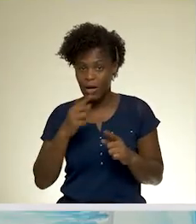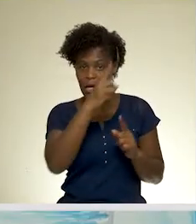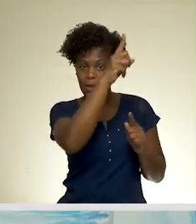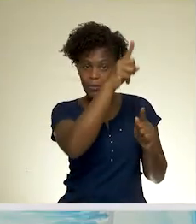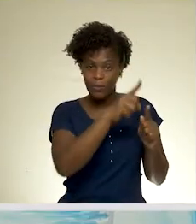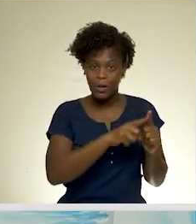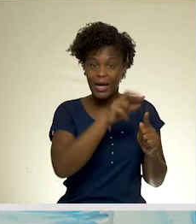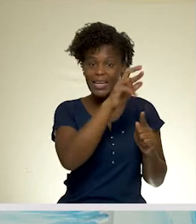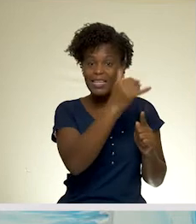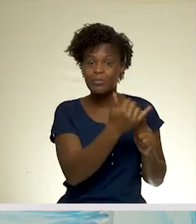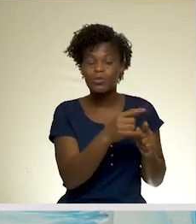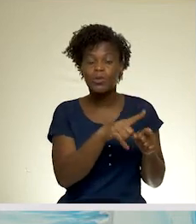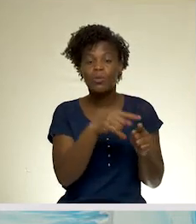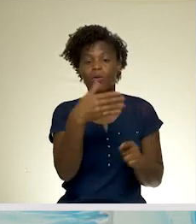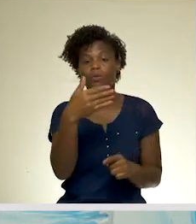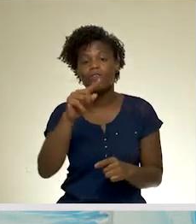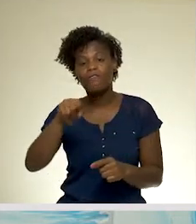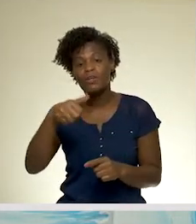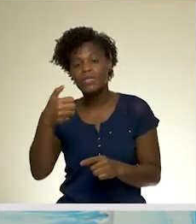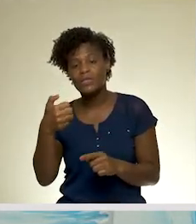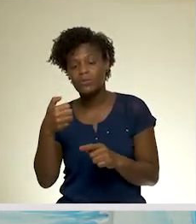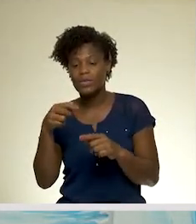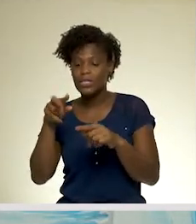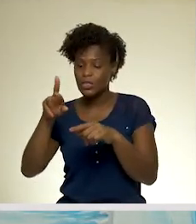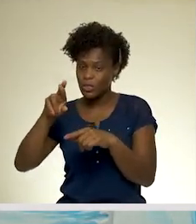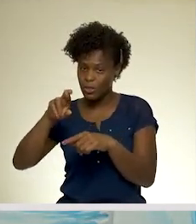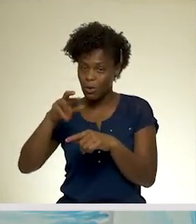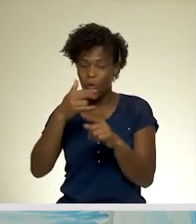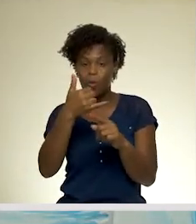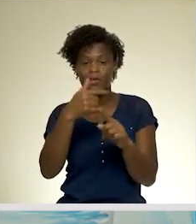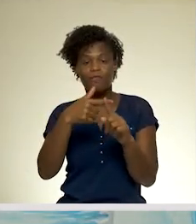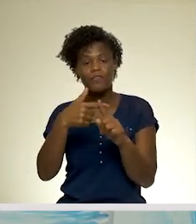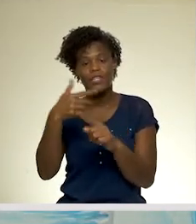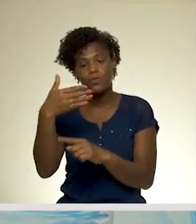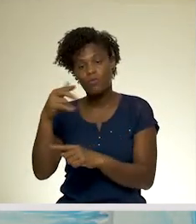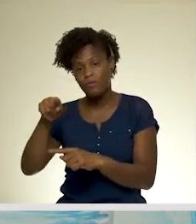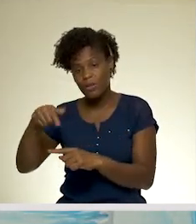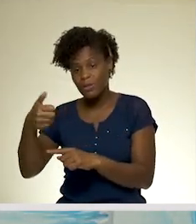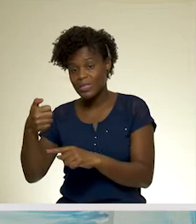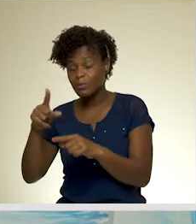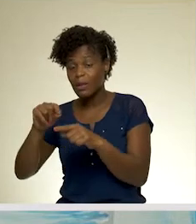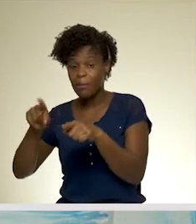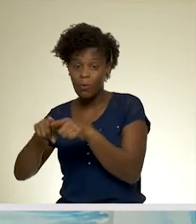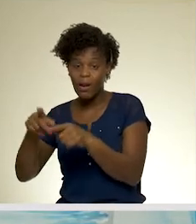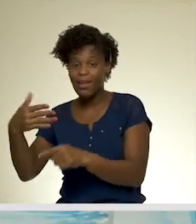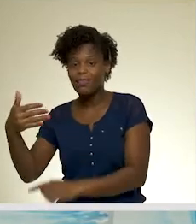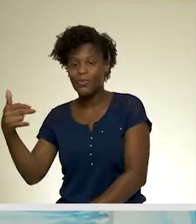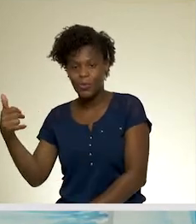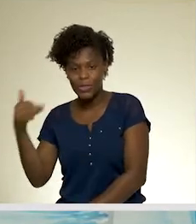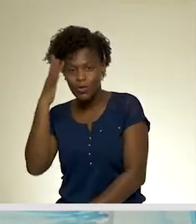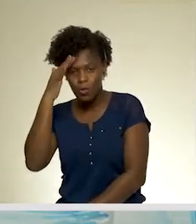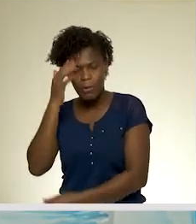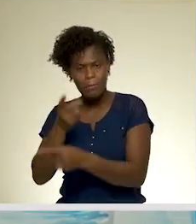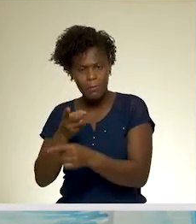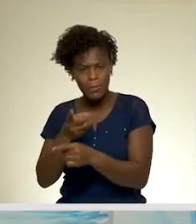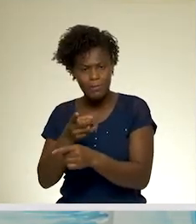é 1,5. X, 8 vezes 1,5 também dá 12. É importante